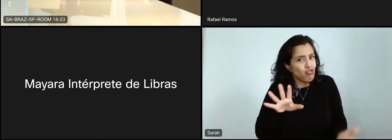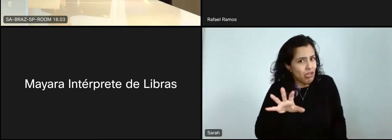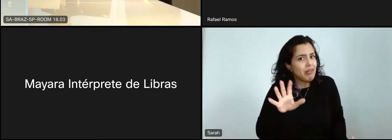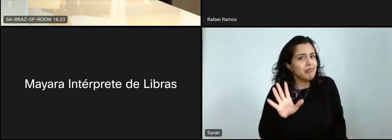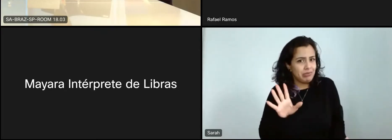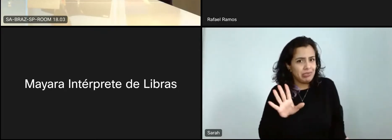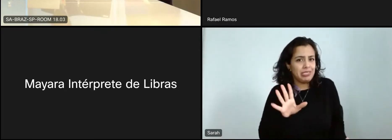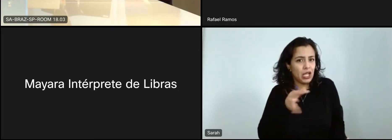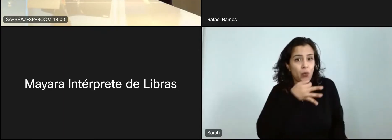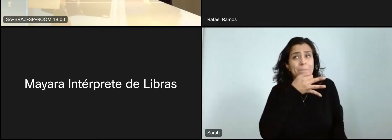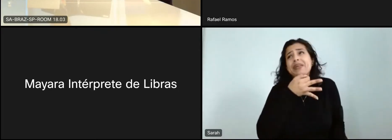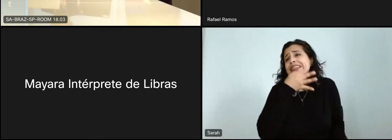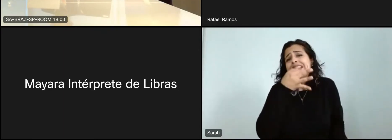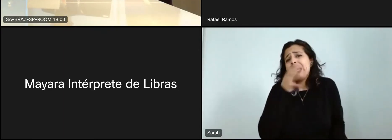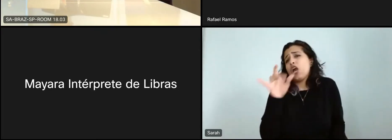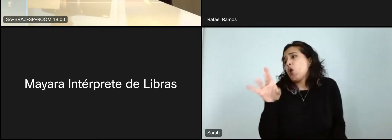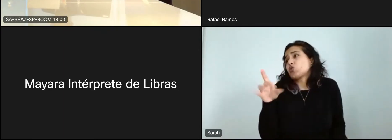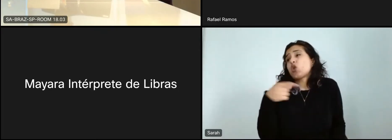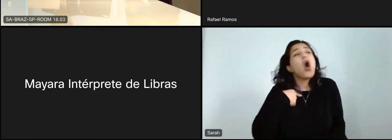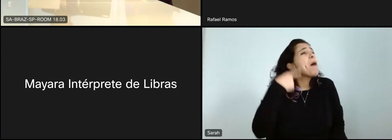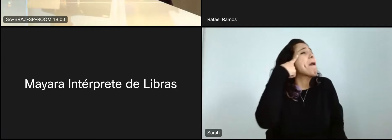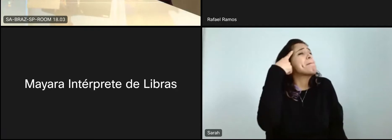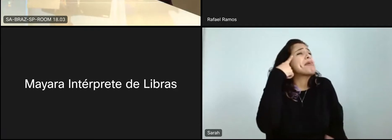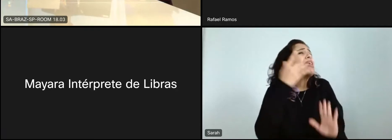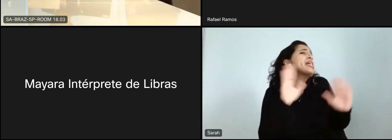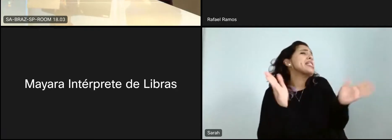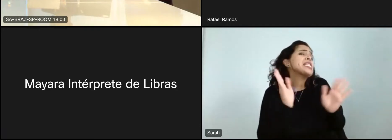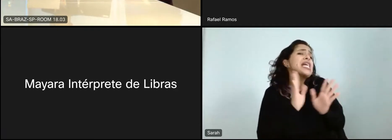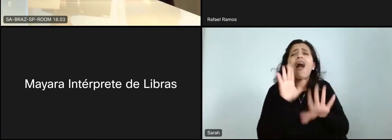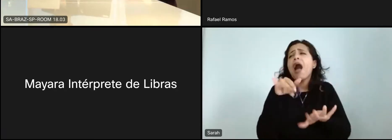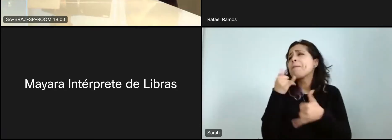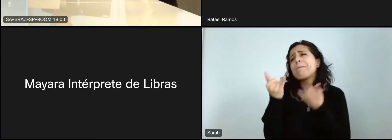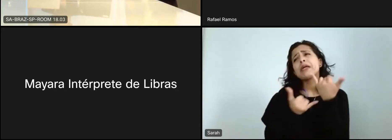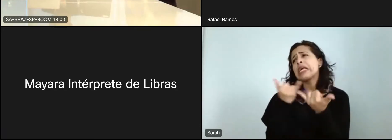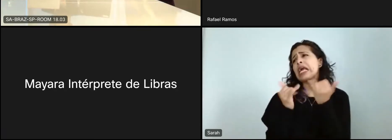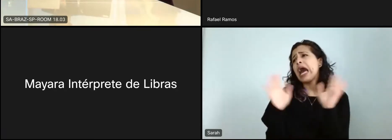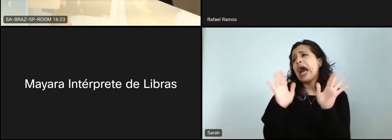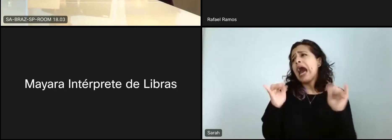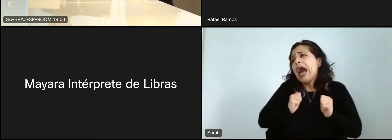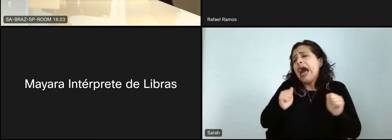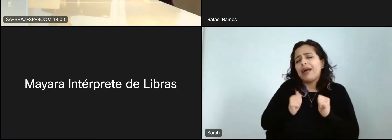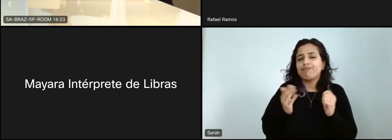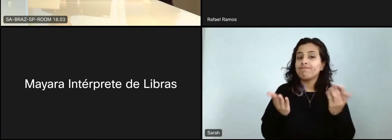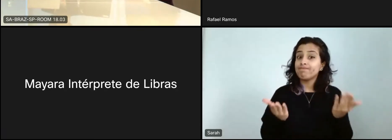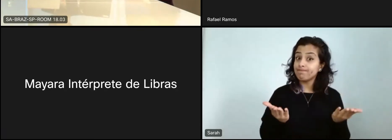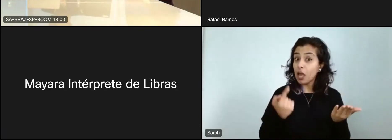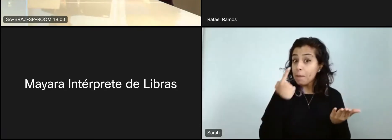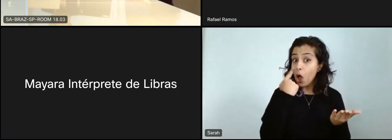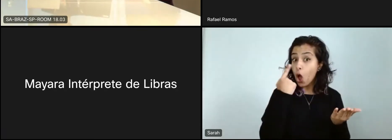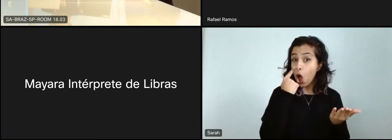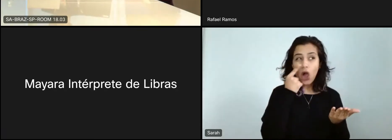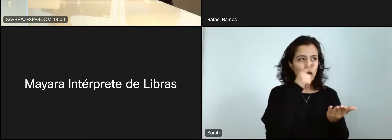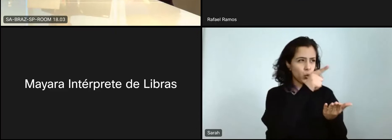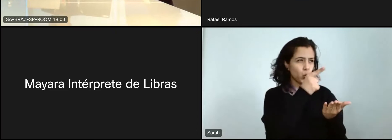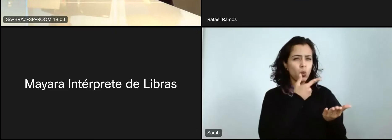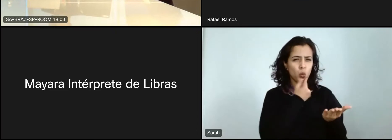de opinião, como uma questão de brincadeira. De novo, parafraseando até o que o Moisés falou, olha o impacto que esse